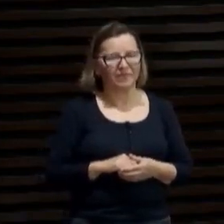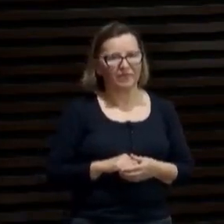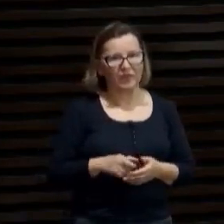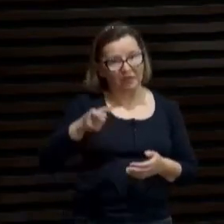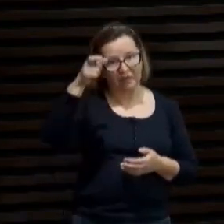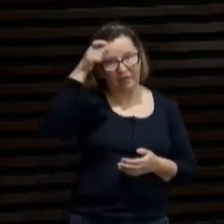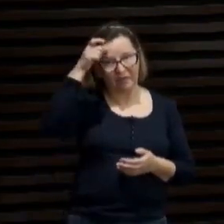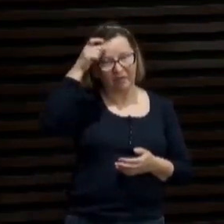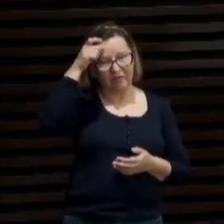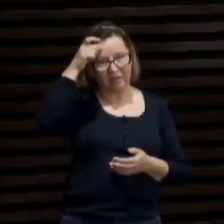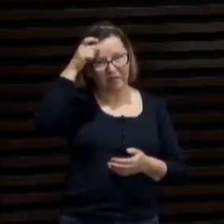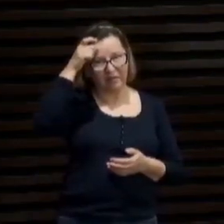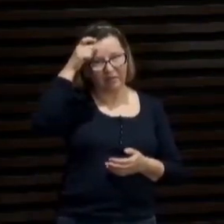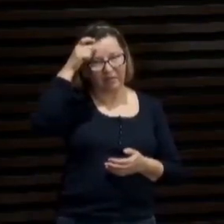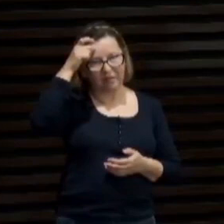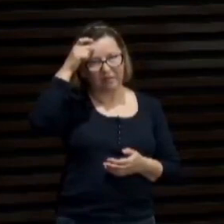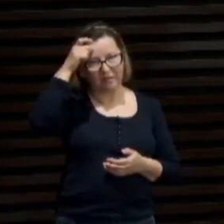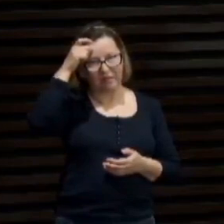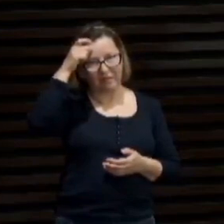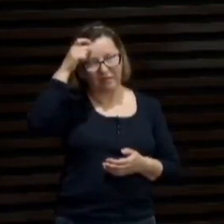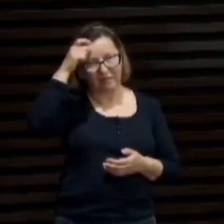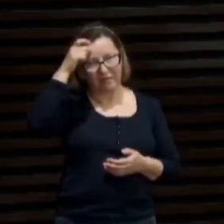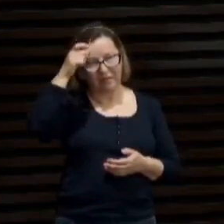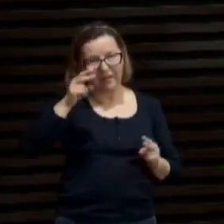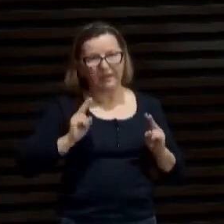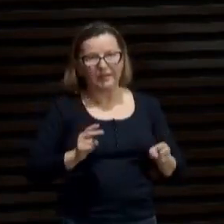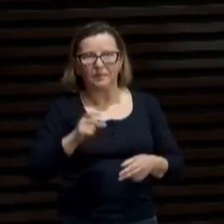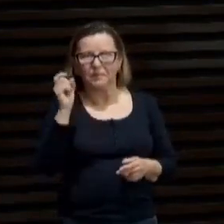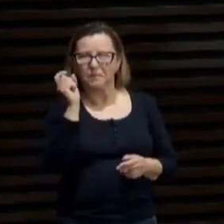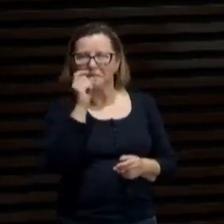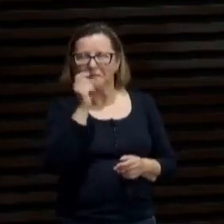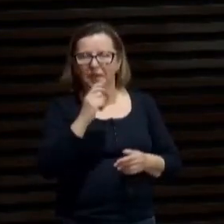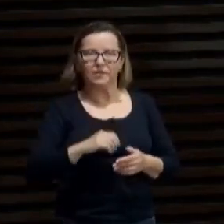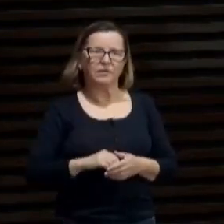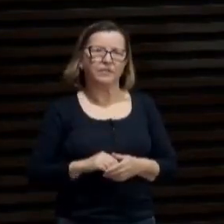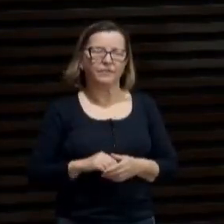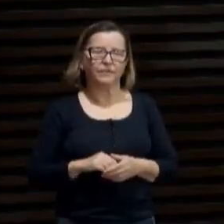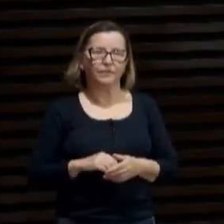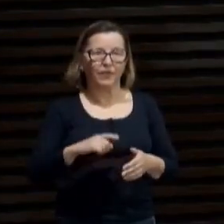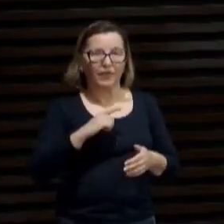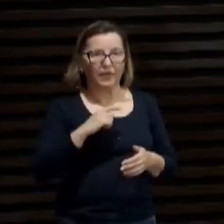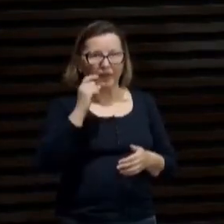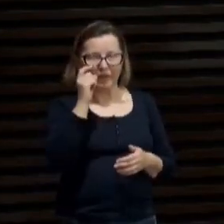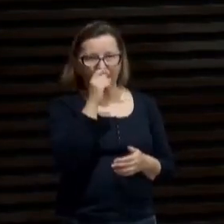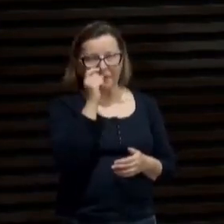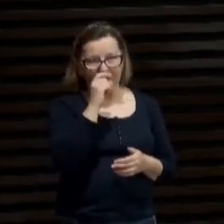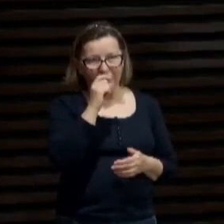E o método dele é mentir. Tem uma mentira que Satanás conta que crente costuma